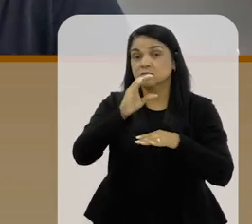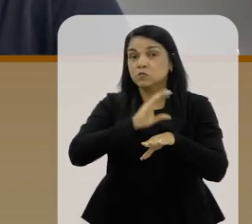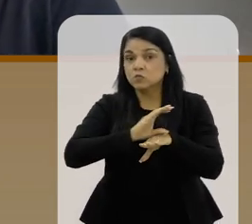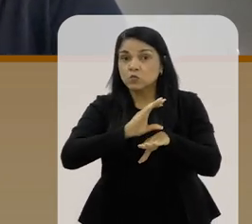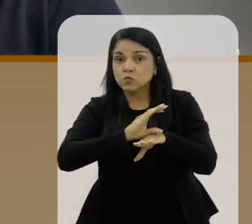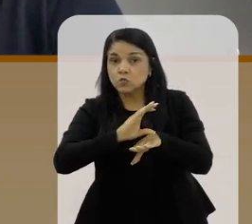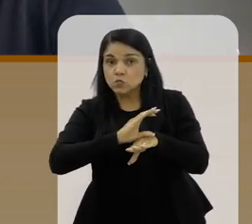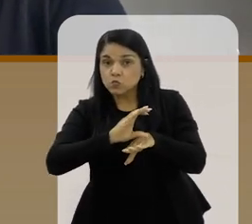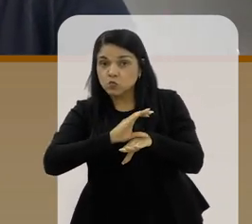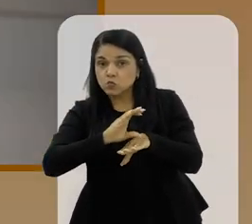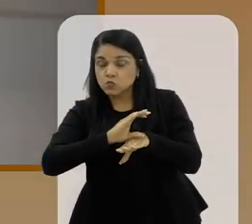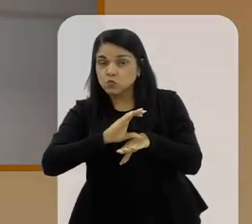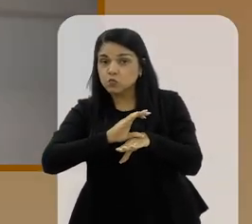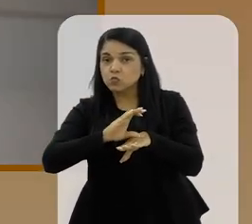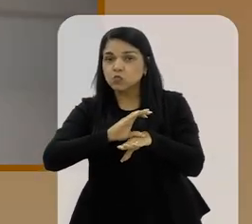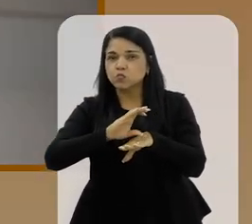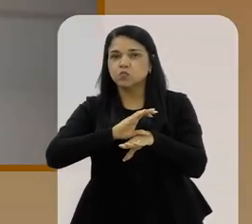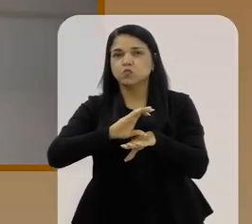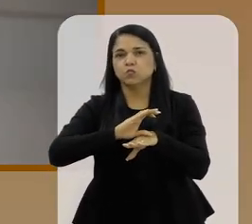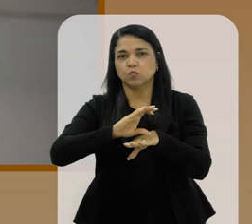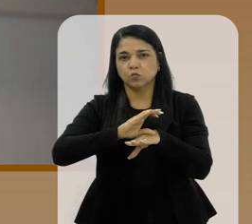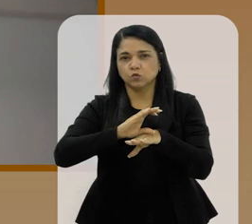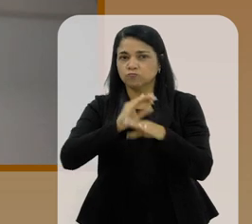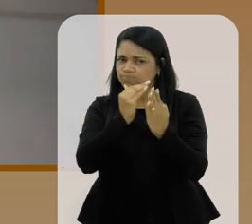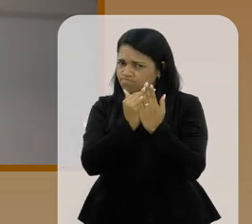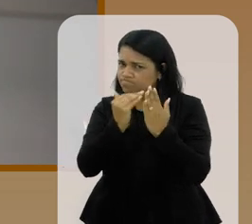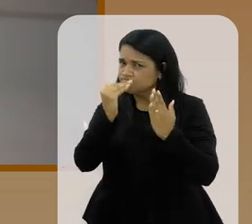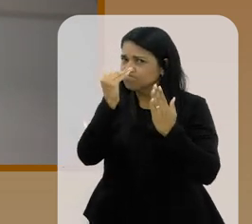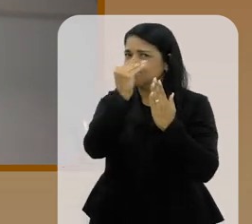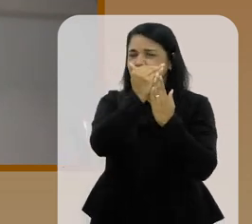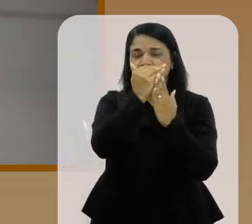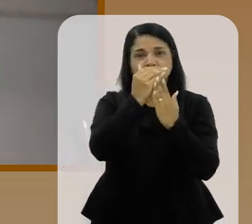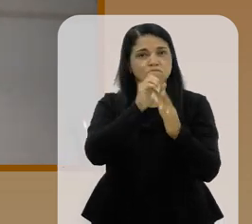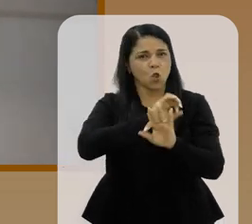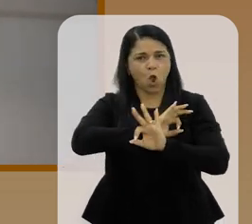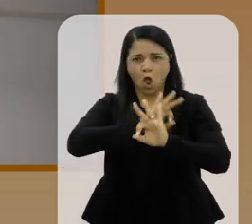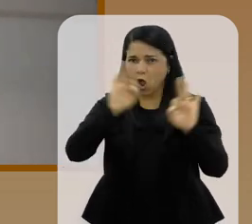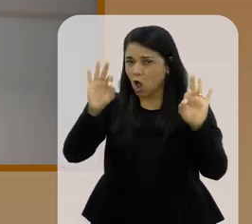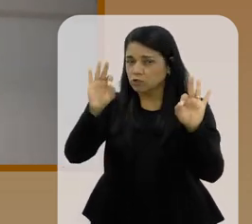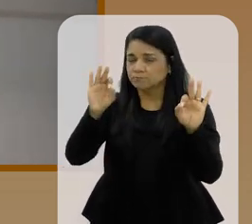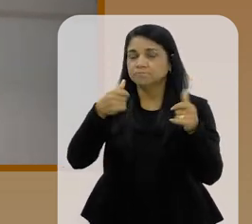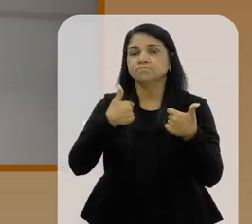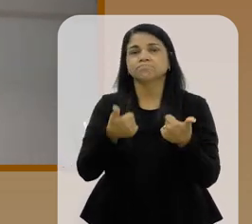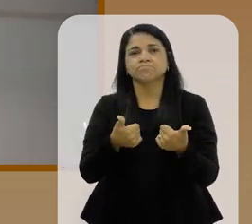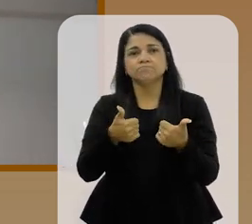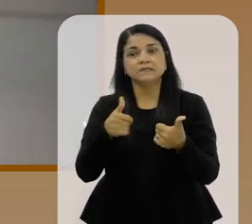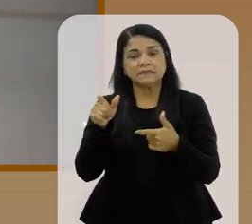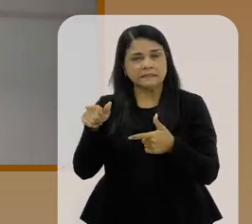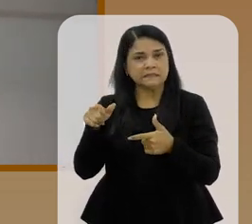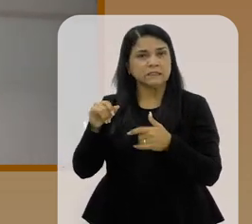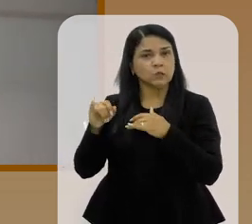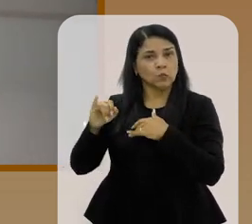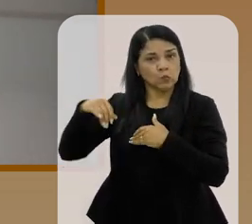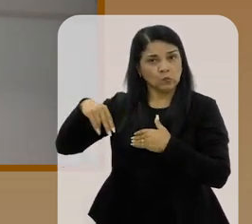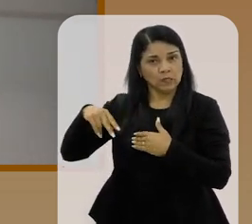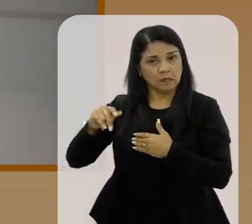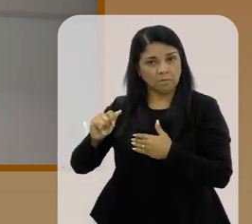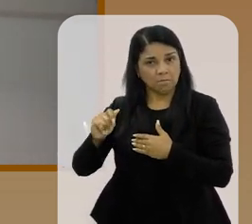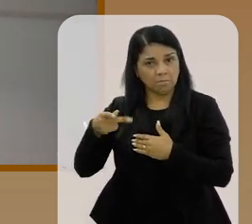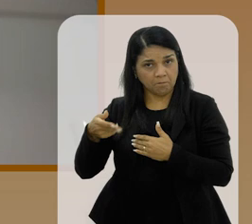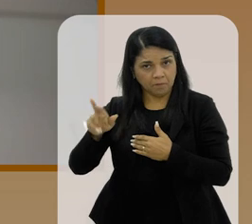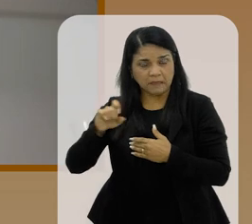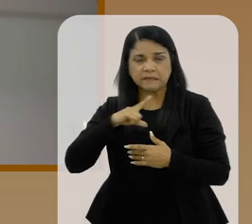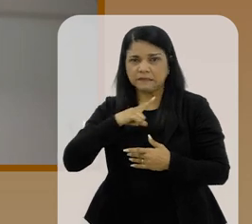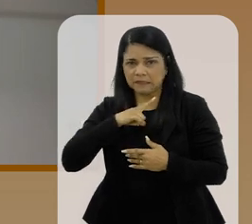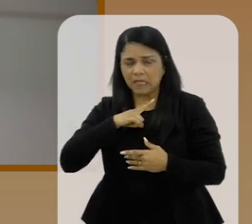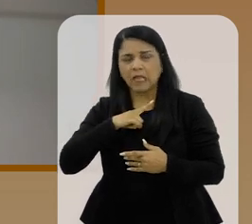ofereceram cursos de um nível muito bom, eles têm uma. Para mim